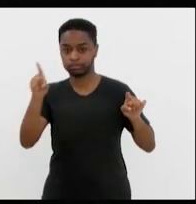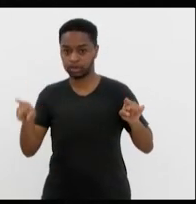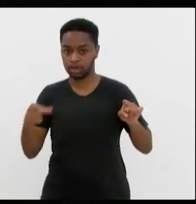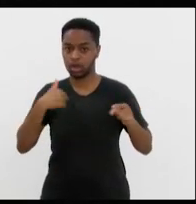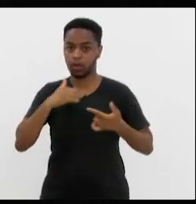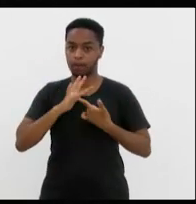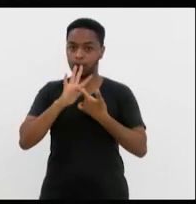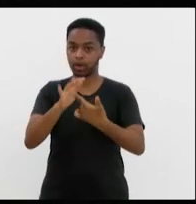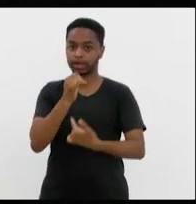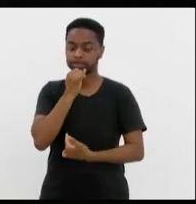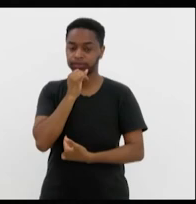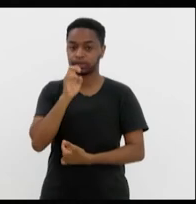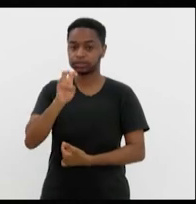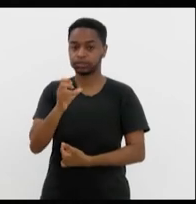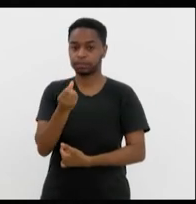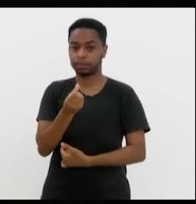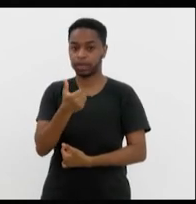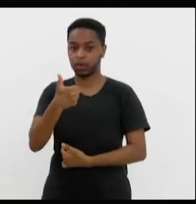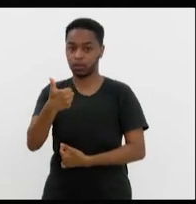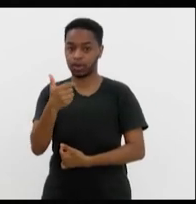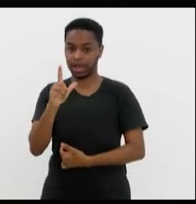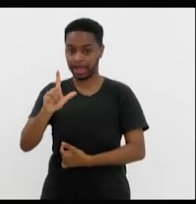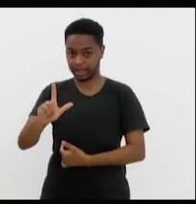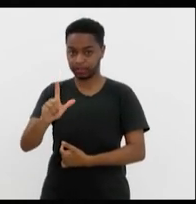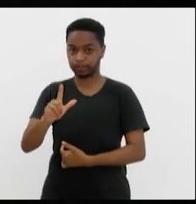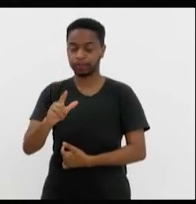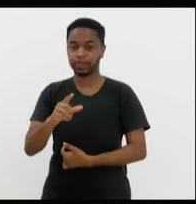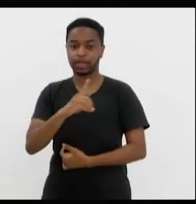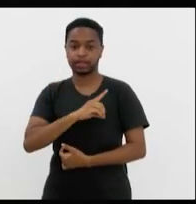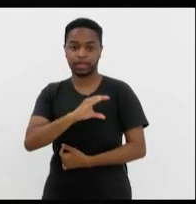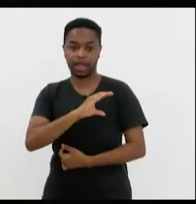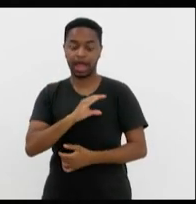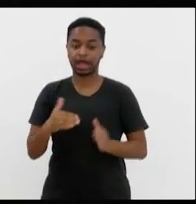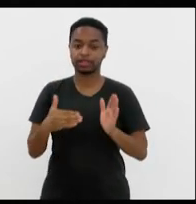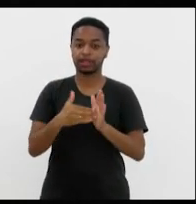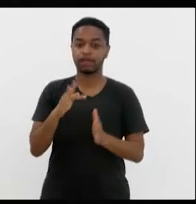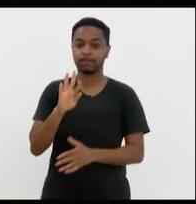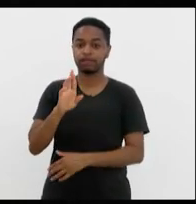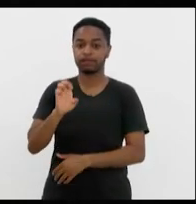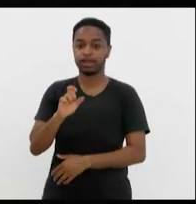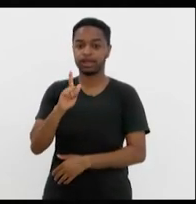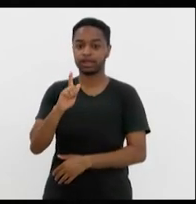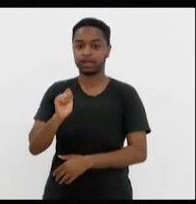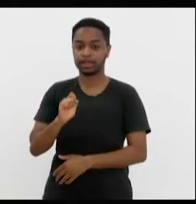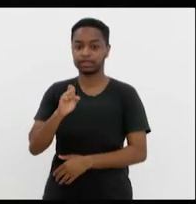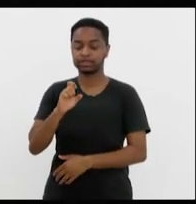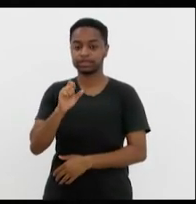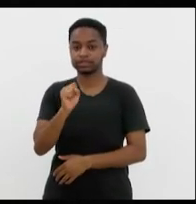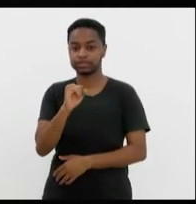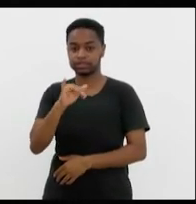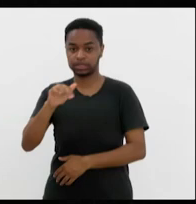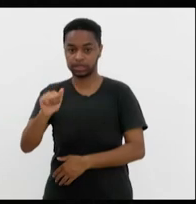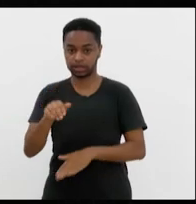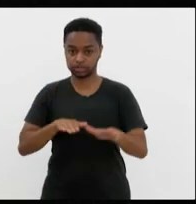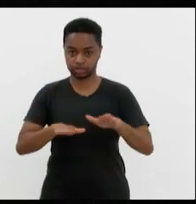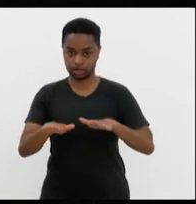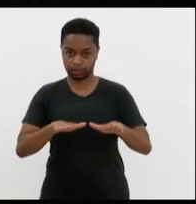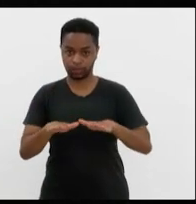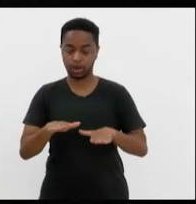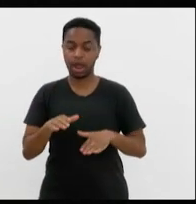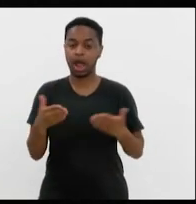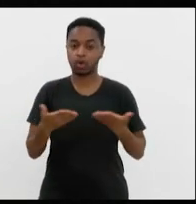aqui, 561L, de Caxias, Freguesia, via Jacarepaguá. Custa